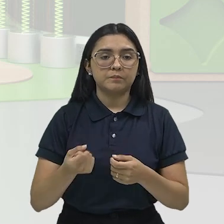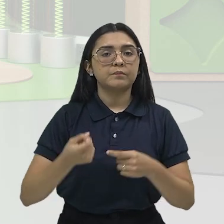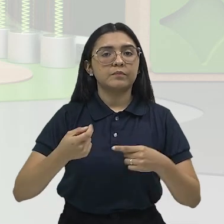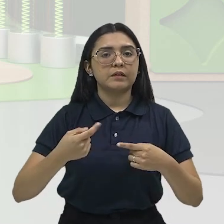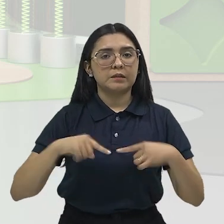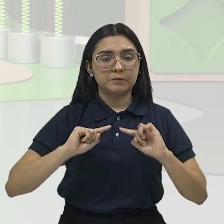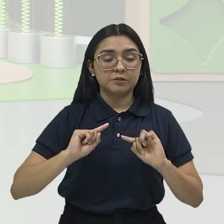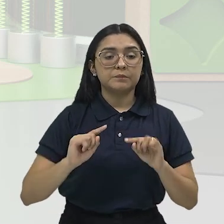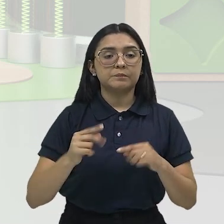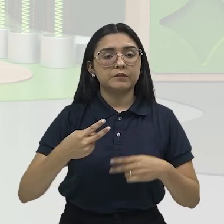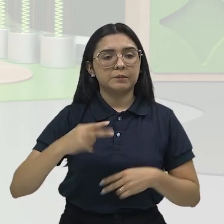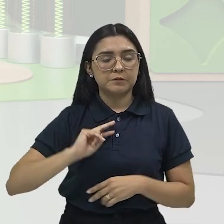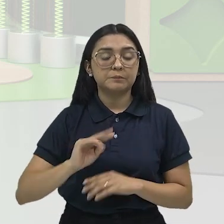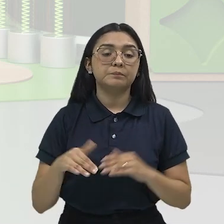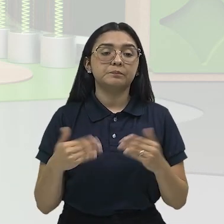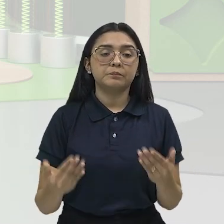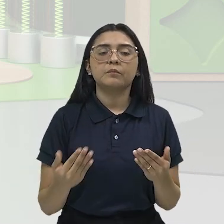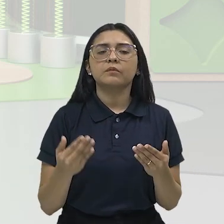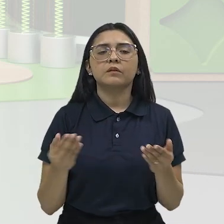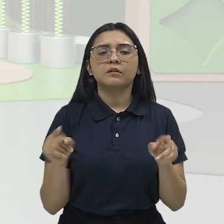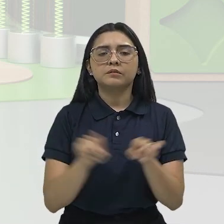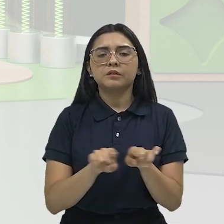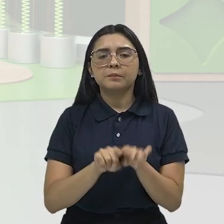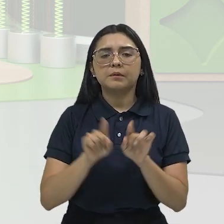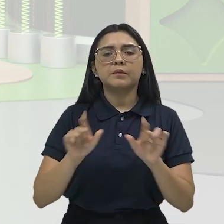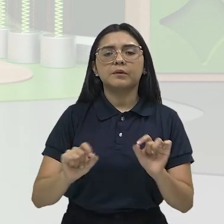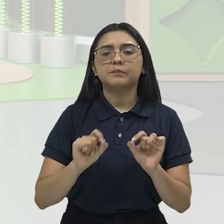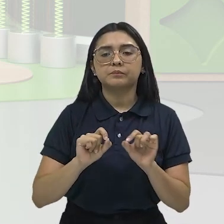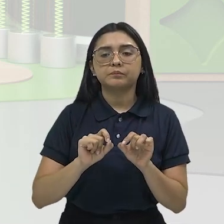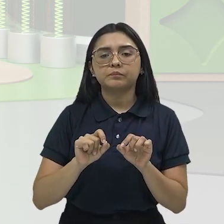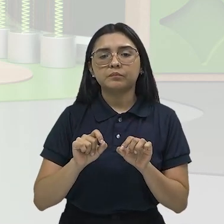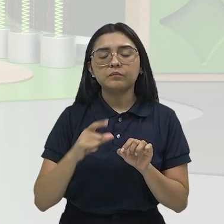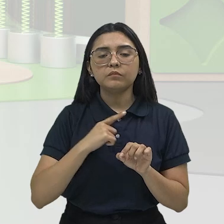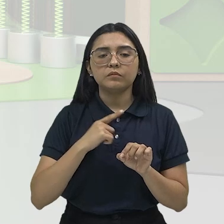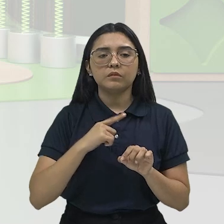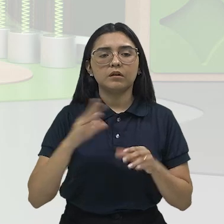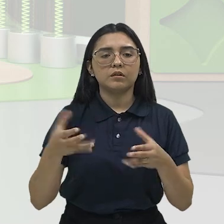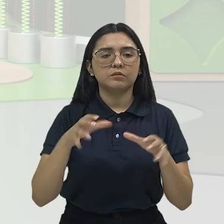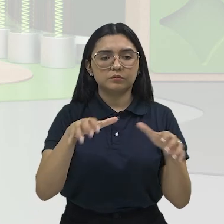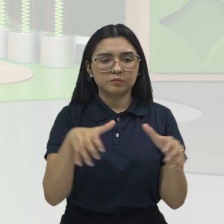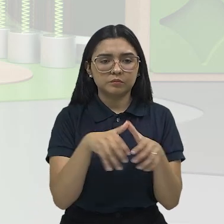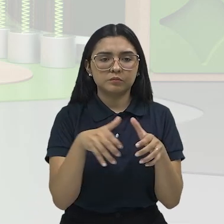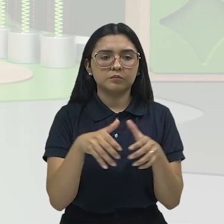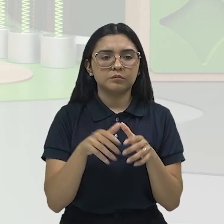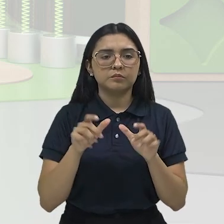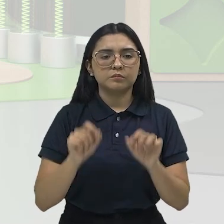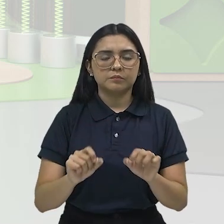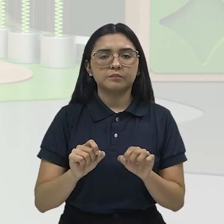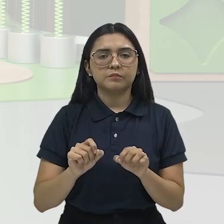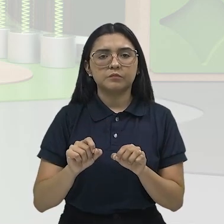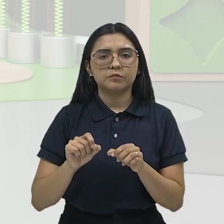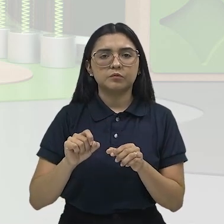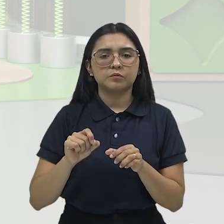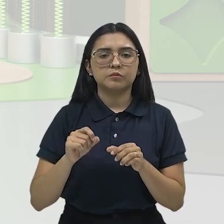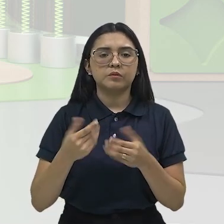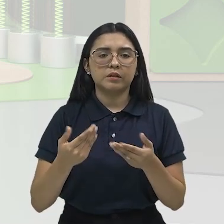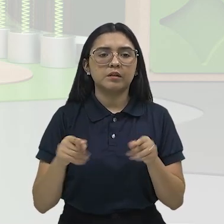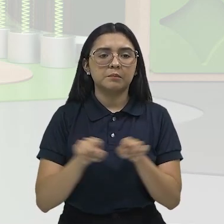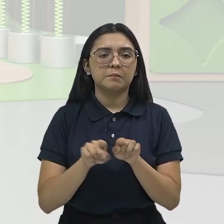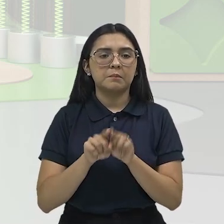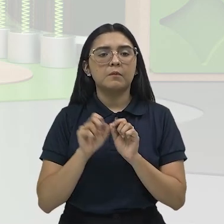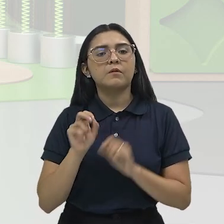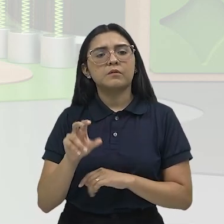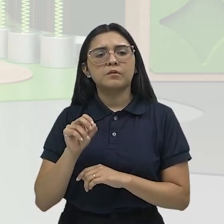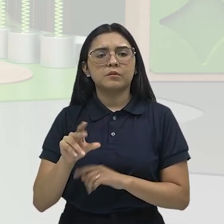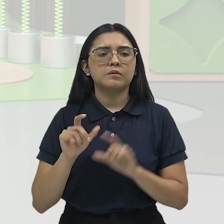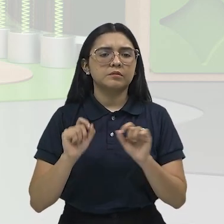gente também vai ver que ele faz parte, né, dos animais ou dos insetos que transmitem arboviroses.